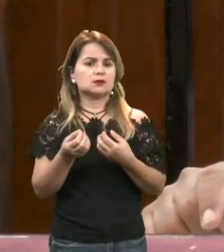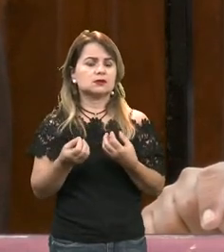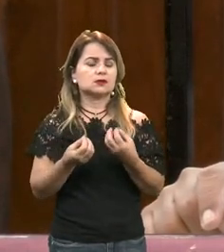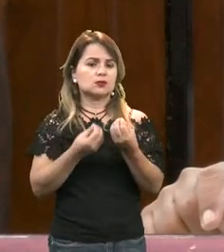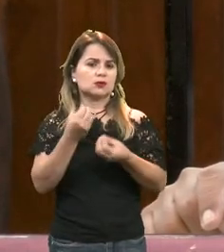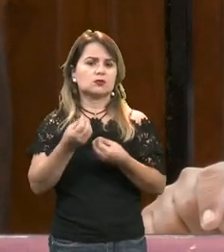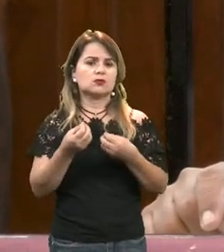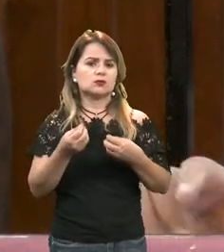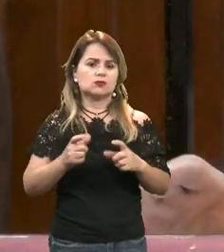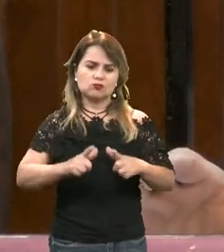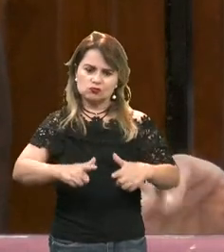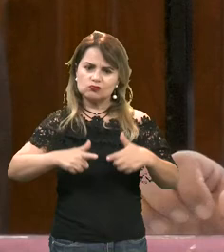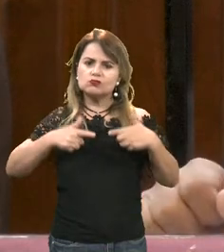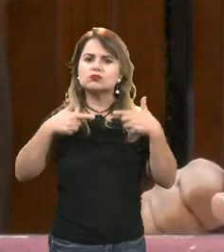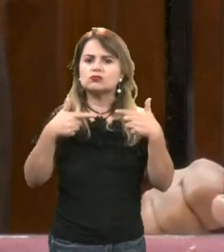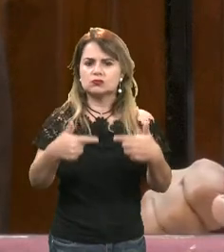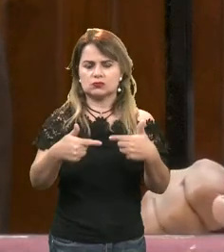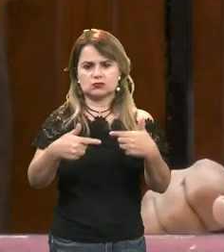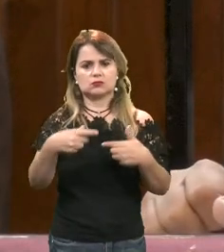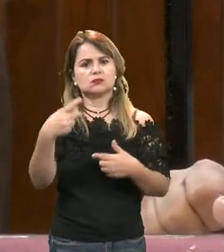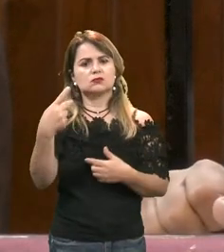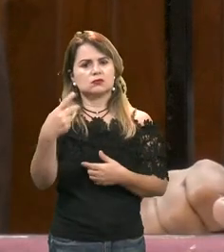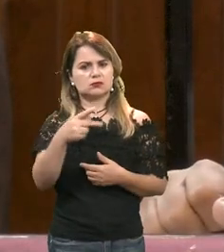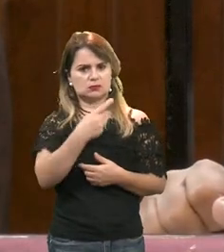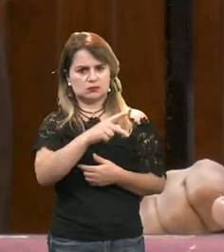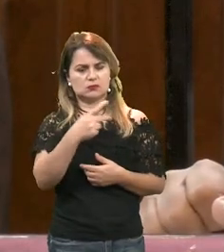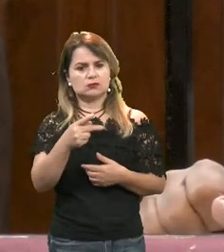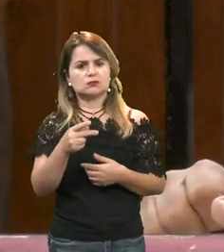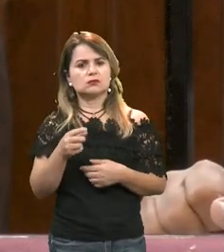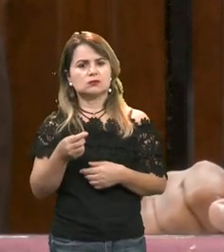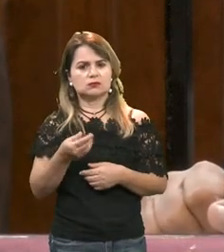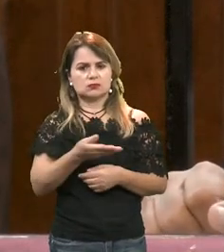Viu? Sentiu compaixão?